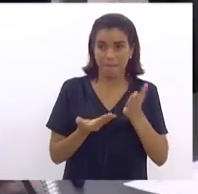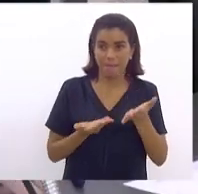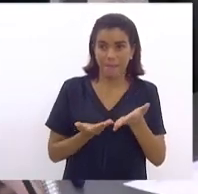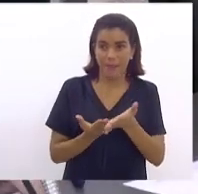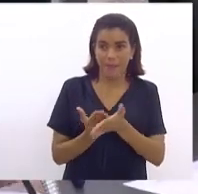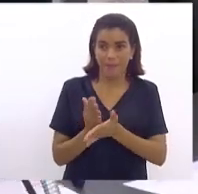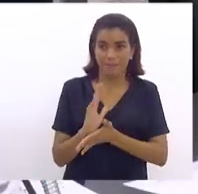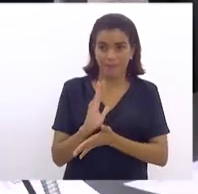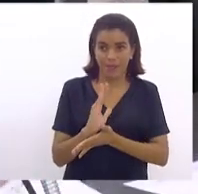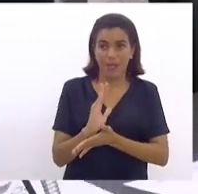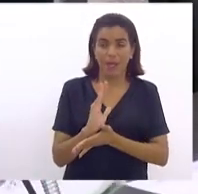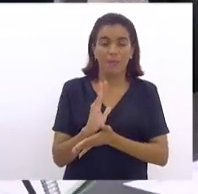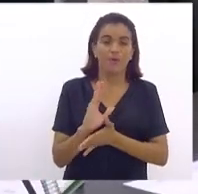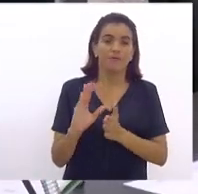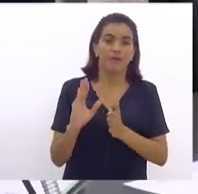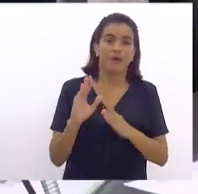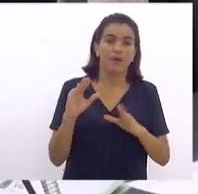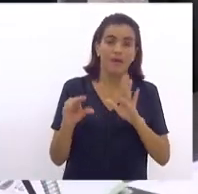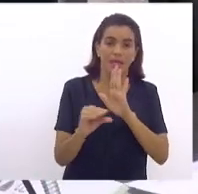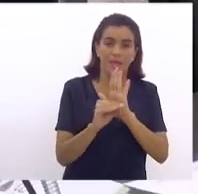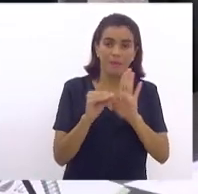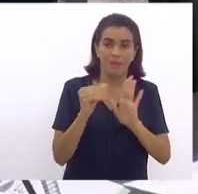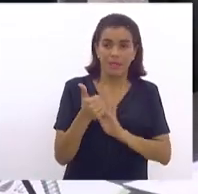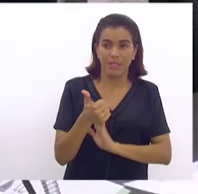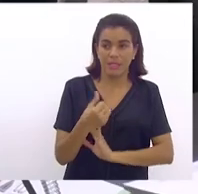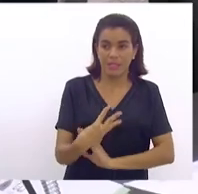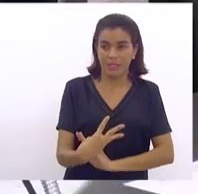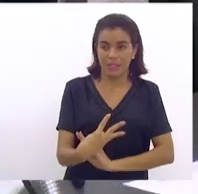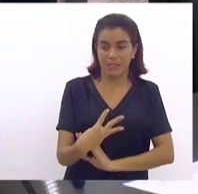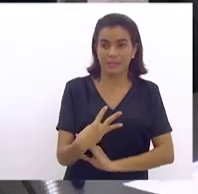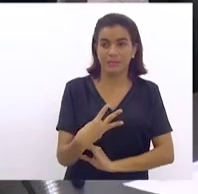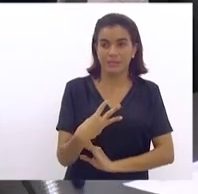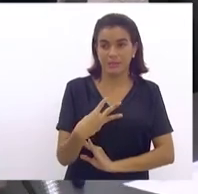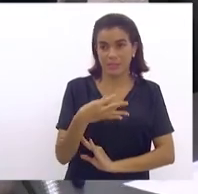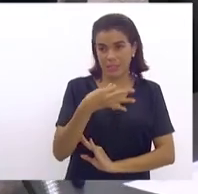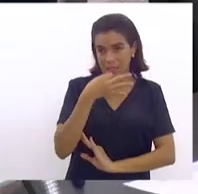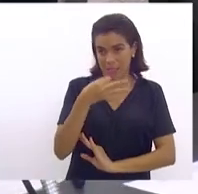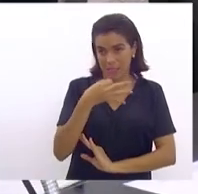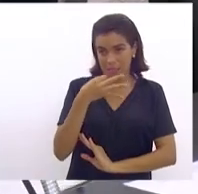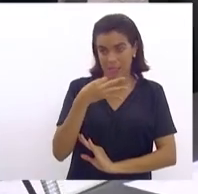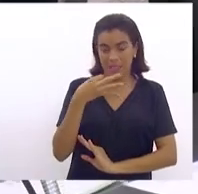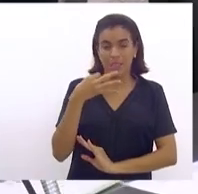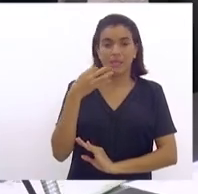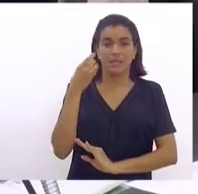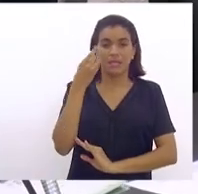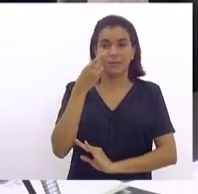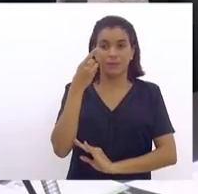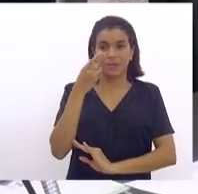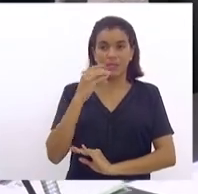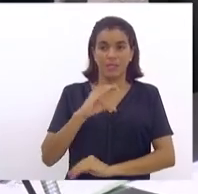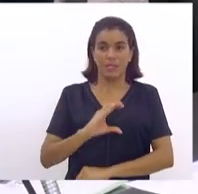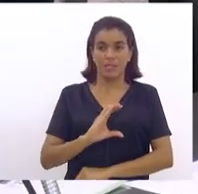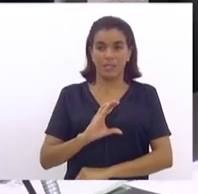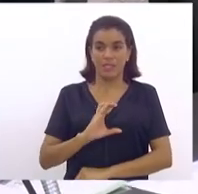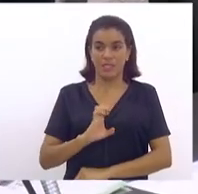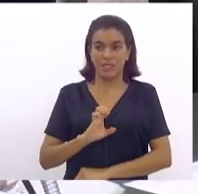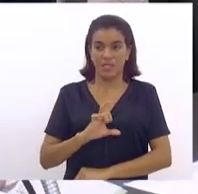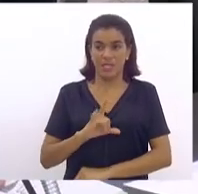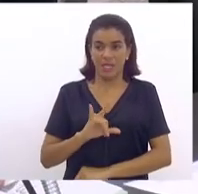aprovar a emenda número 13, sugerida aqui pela deputada, de autoria da deputada Célia Jordão. A